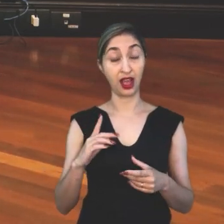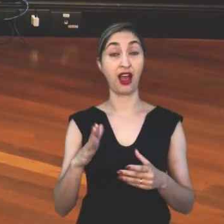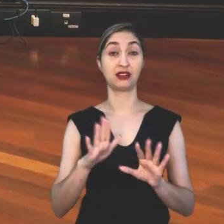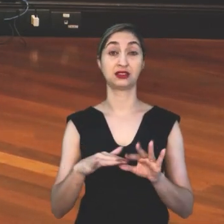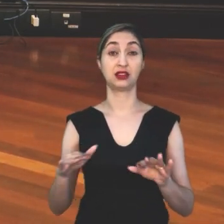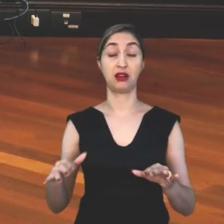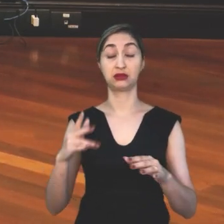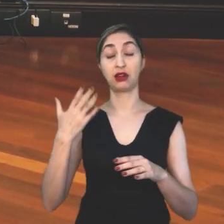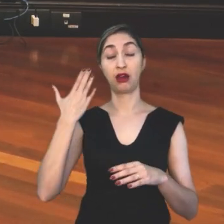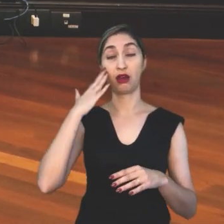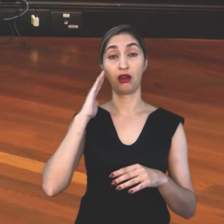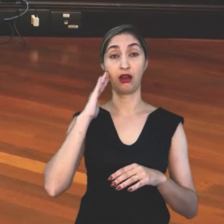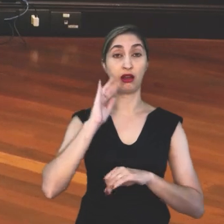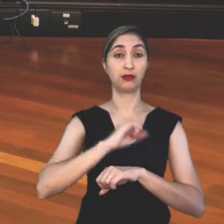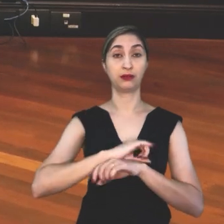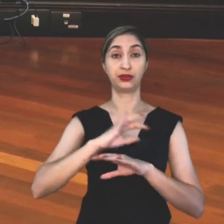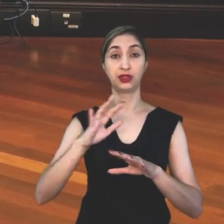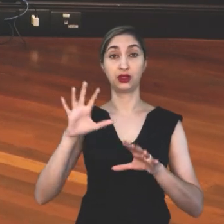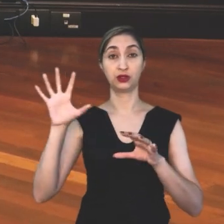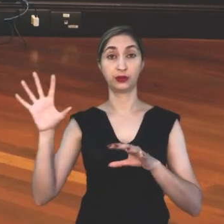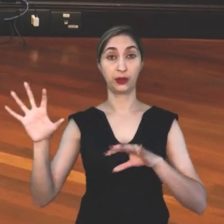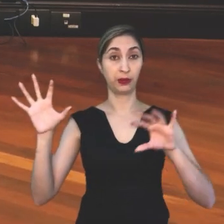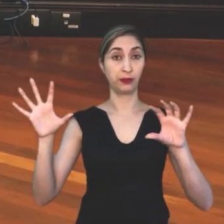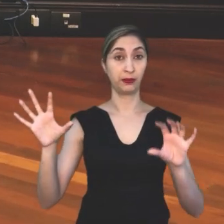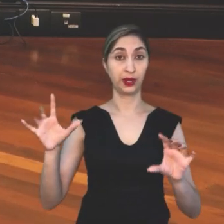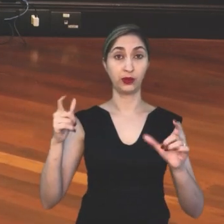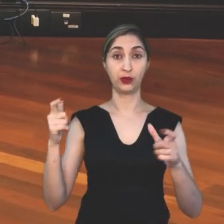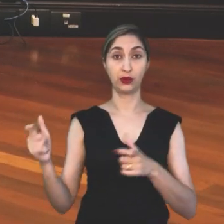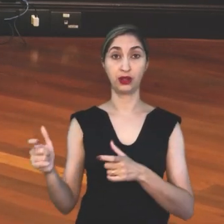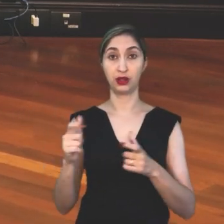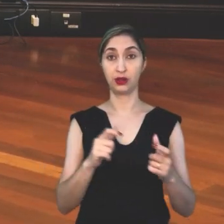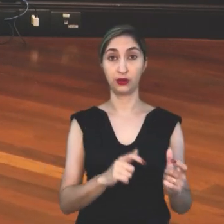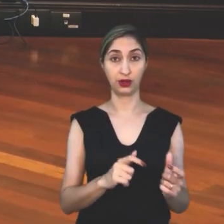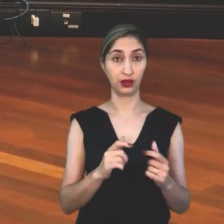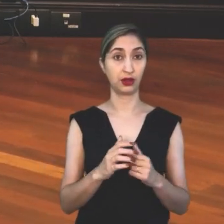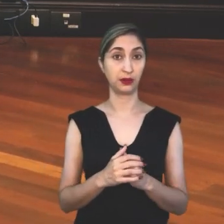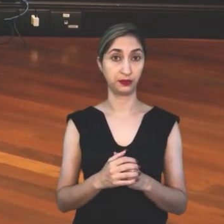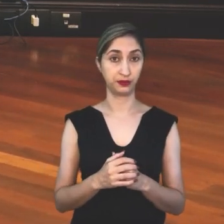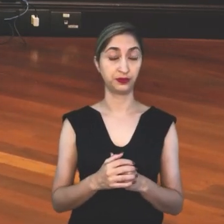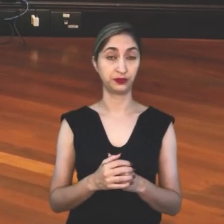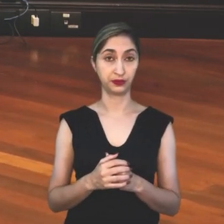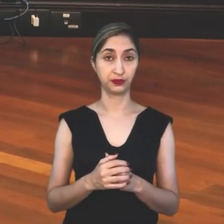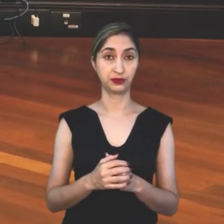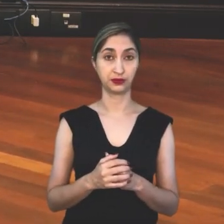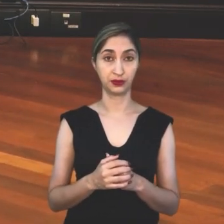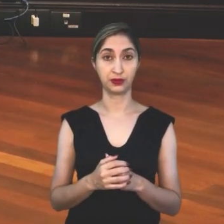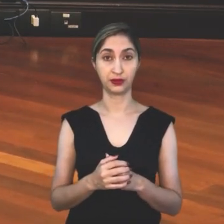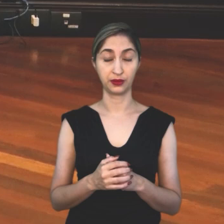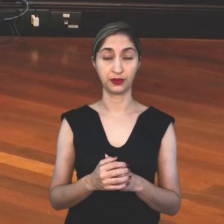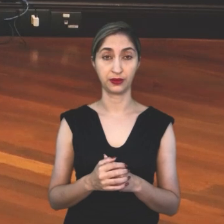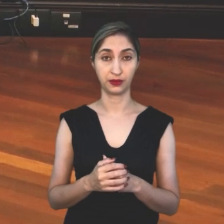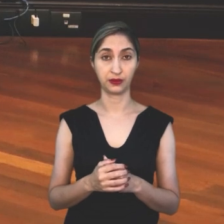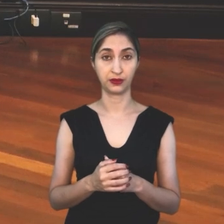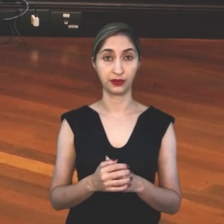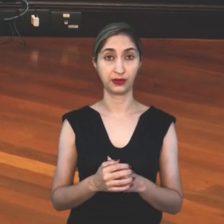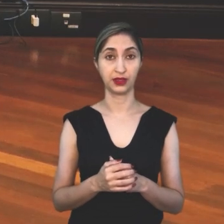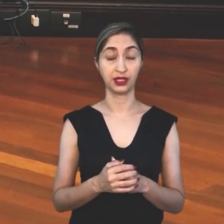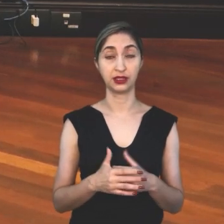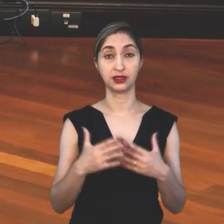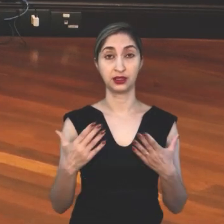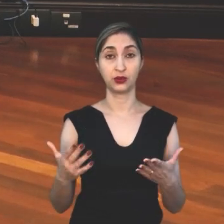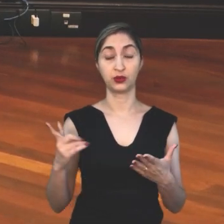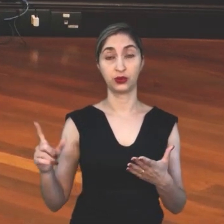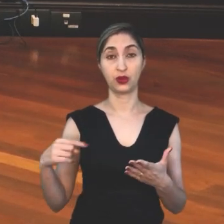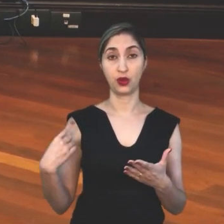no Congo? É nesse sentido também para ajudar a criança a situar Brasil e África, né? Aqui a gente fala das relações humanas, mas